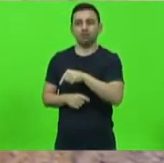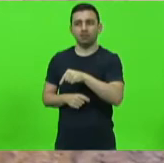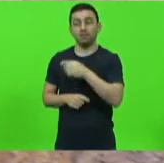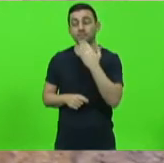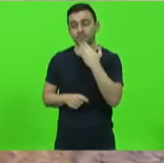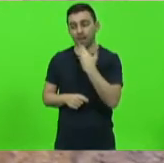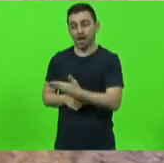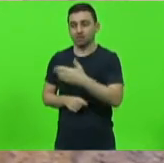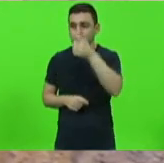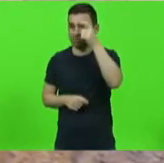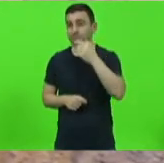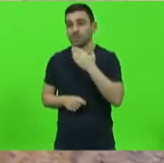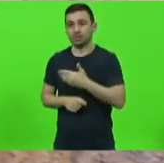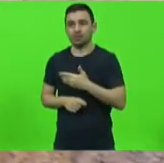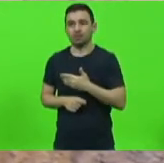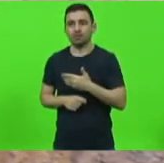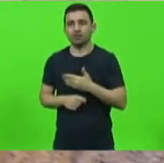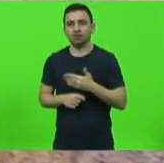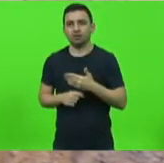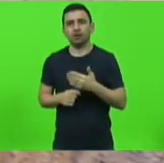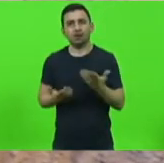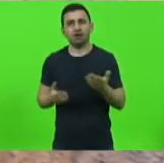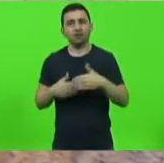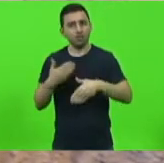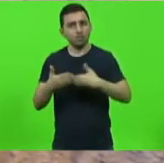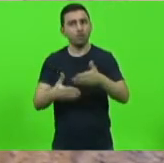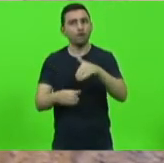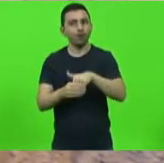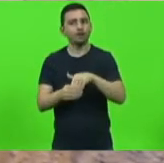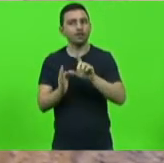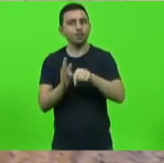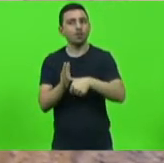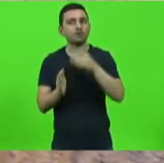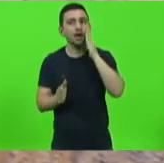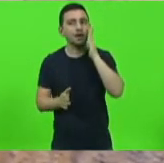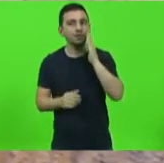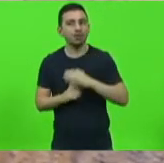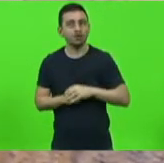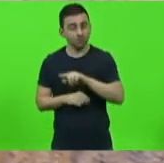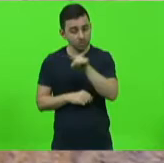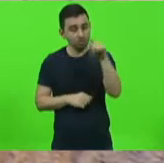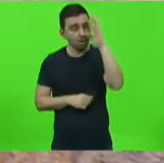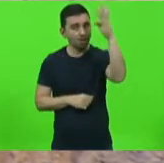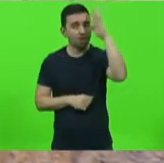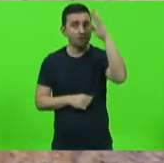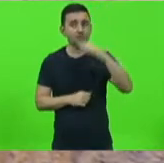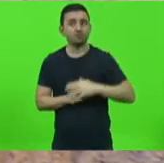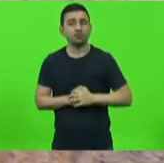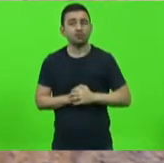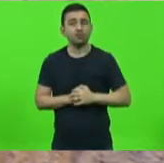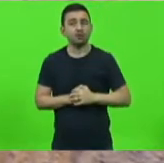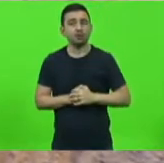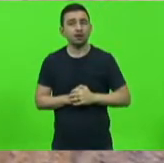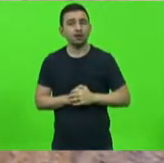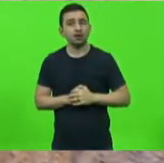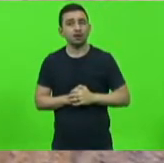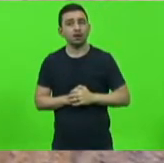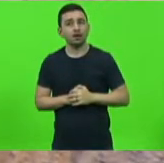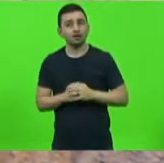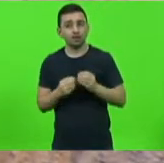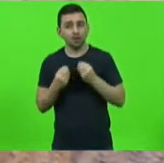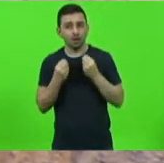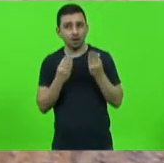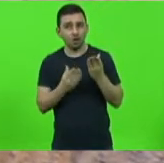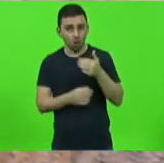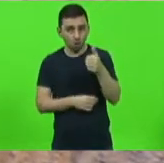problema mesmo. Todo mundo sabe o que a gente vai votar logo após isso. Então, pensem, deputados. Nós vamos oferecer a possibilidade de 11 mil